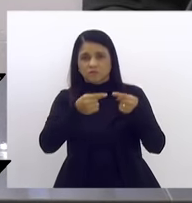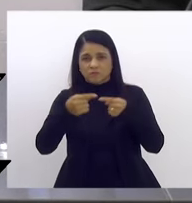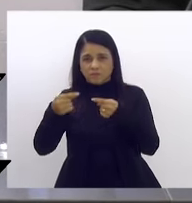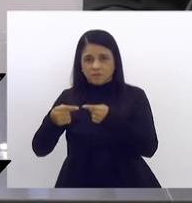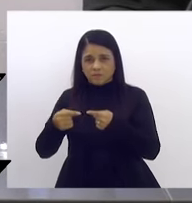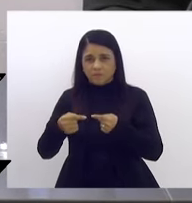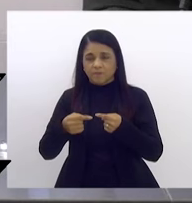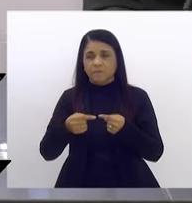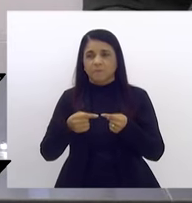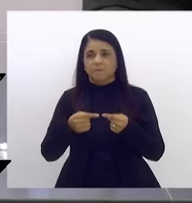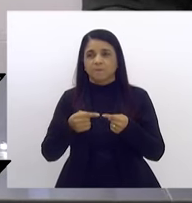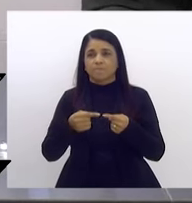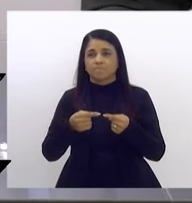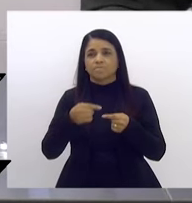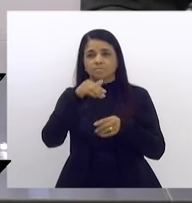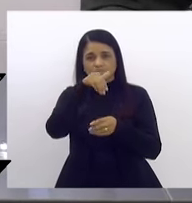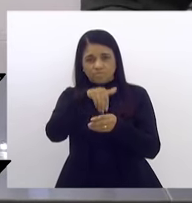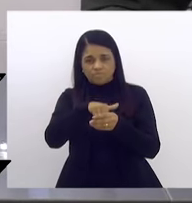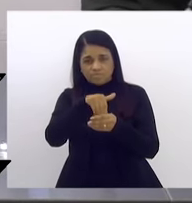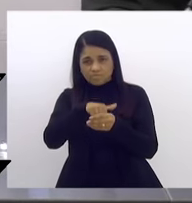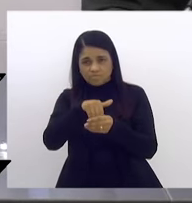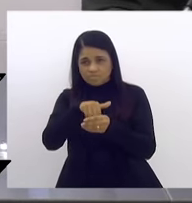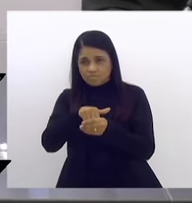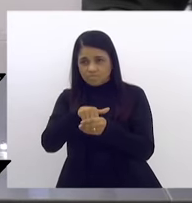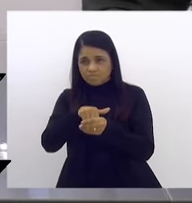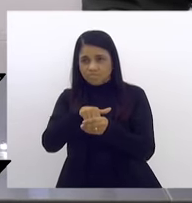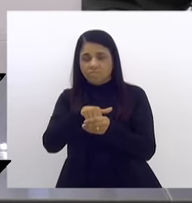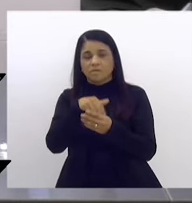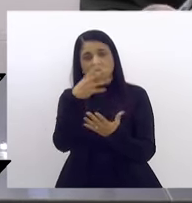discussão em votação